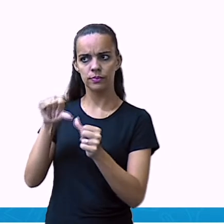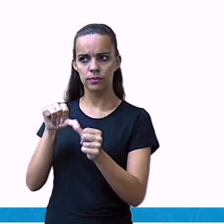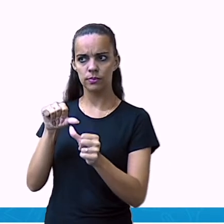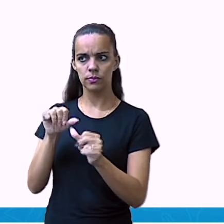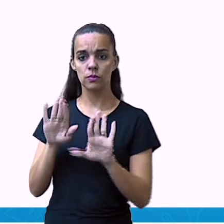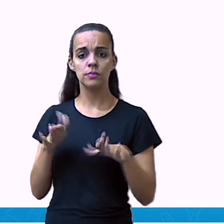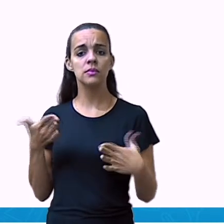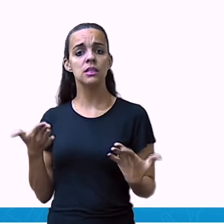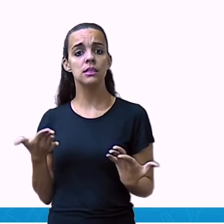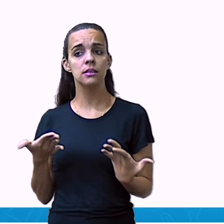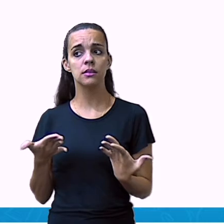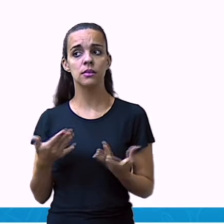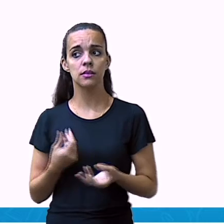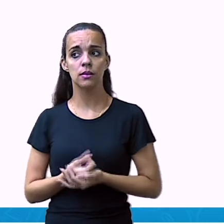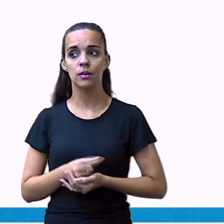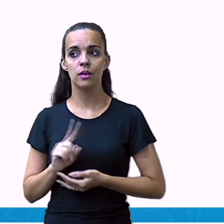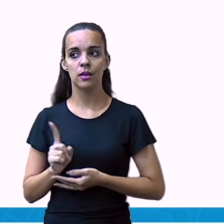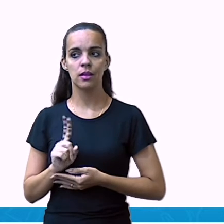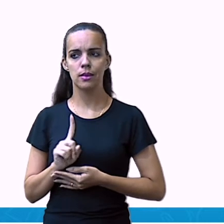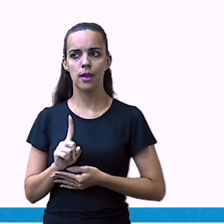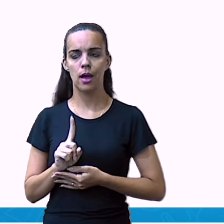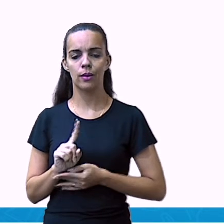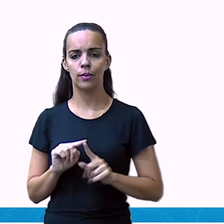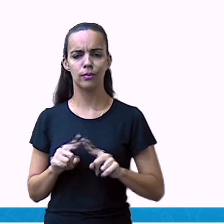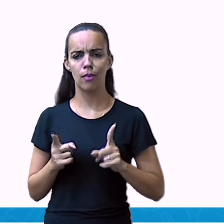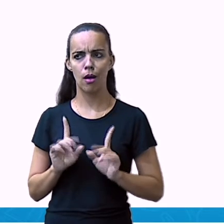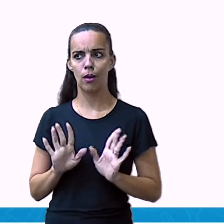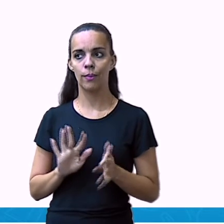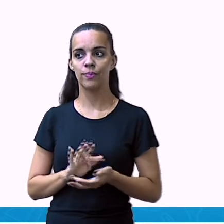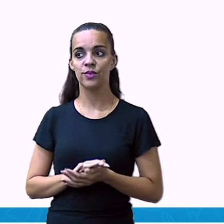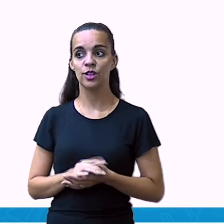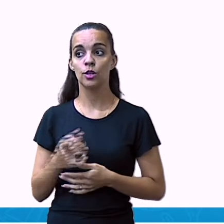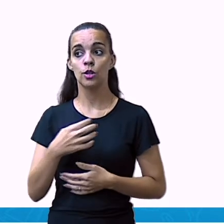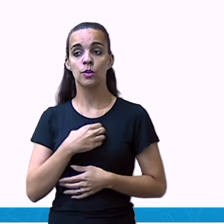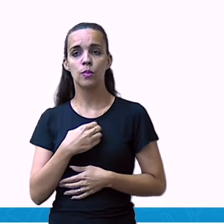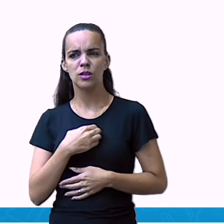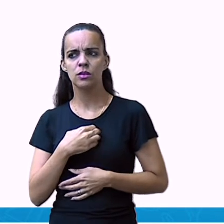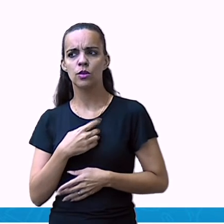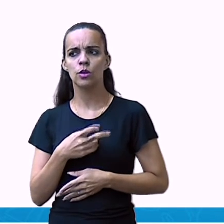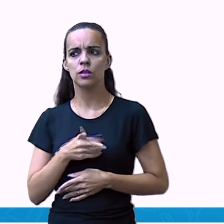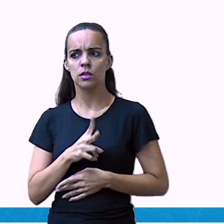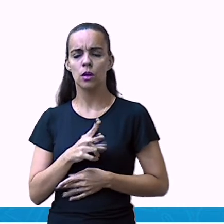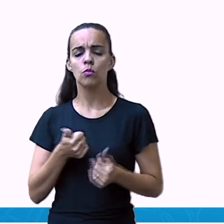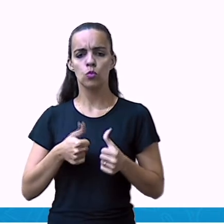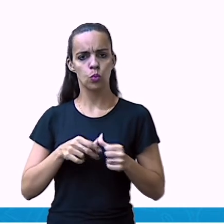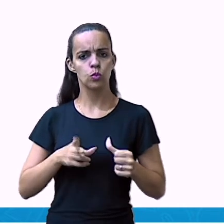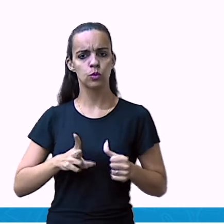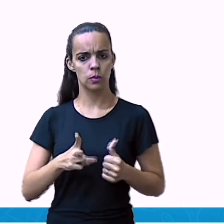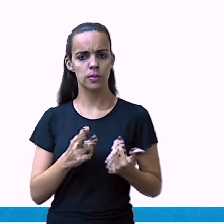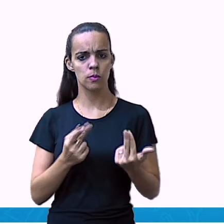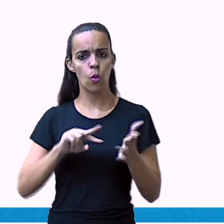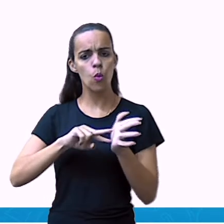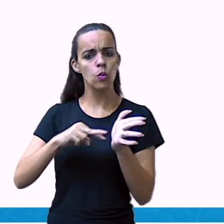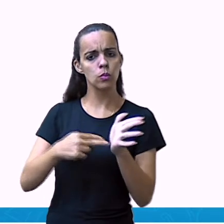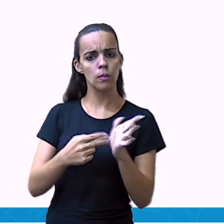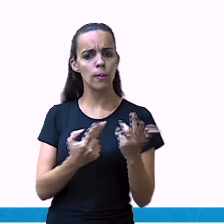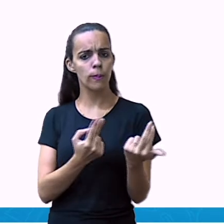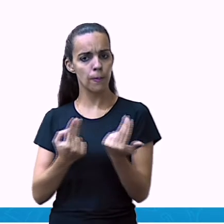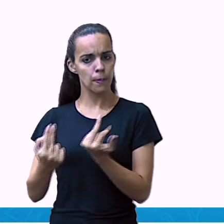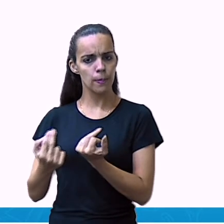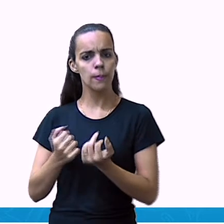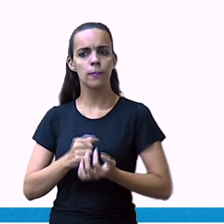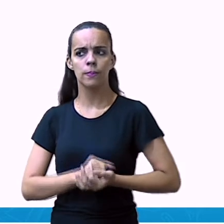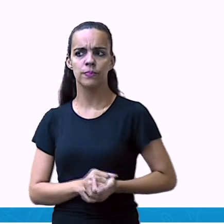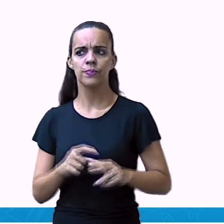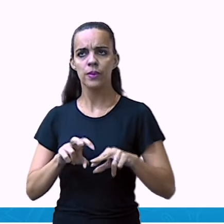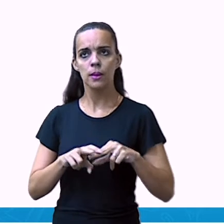E aí? Não, né, gente? O sentido prevaleceu, mesmo